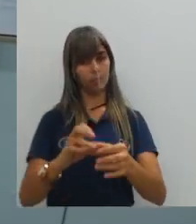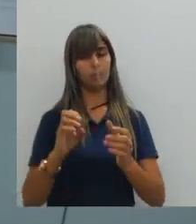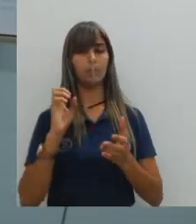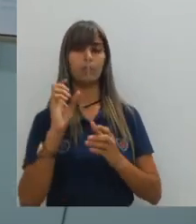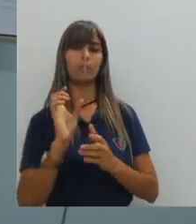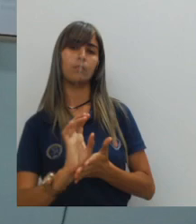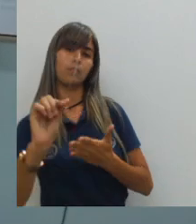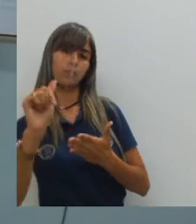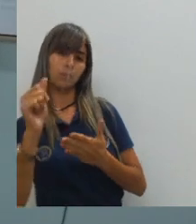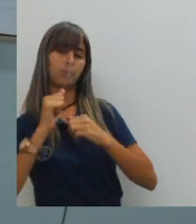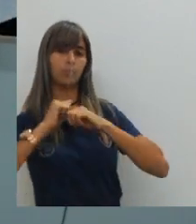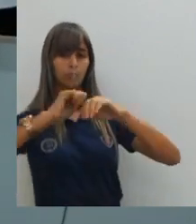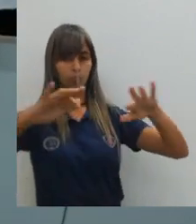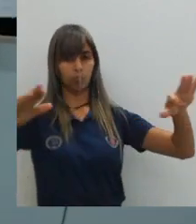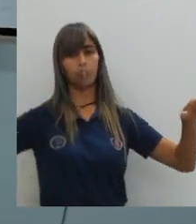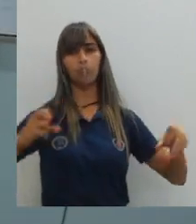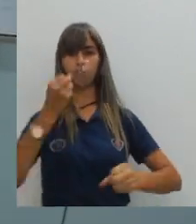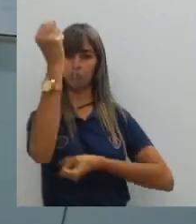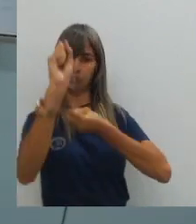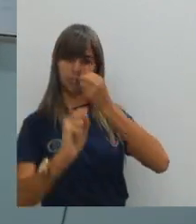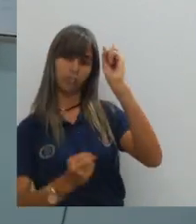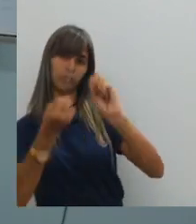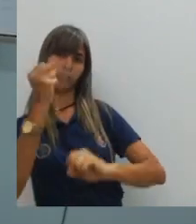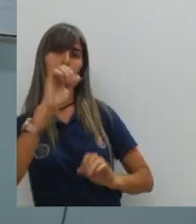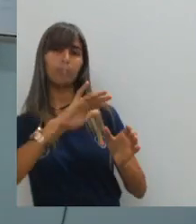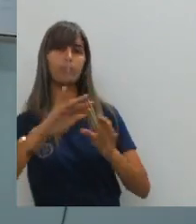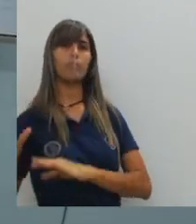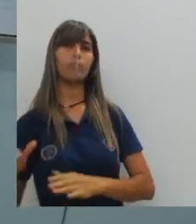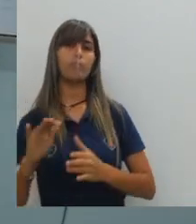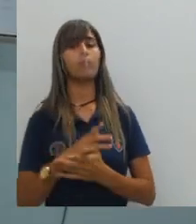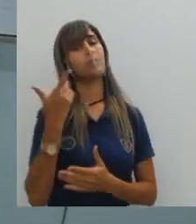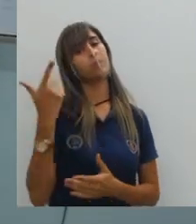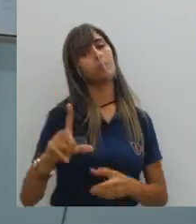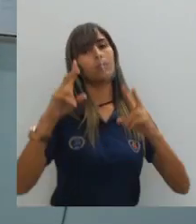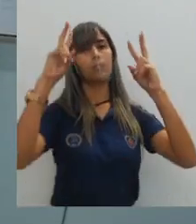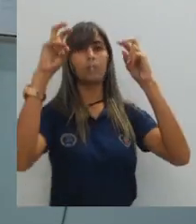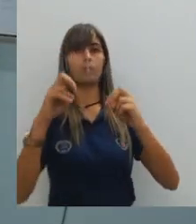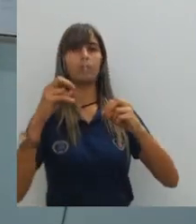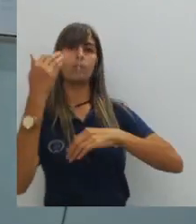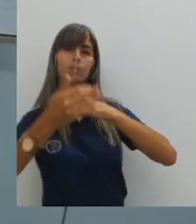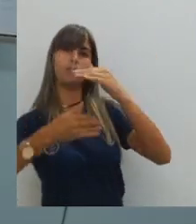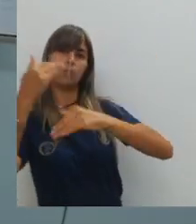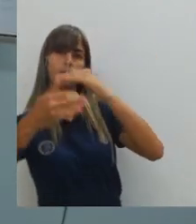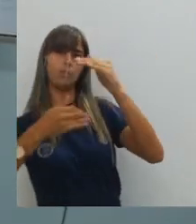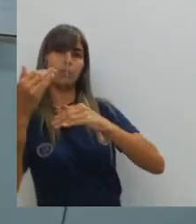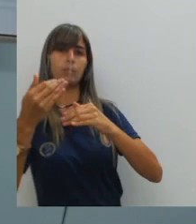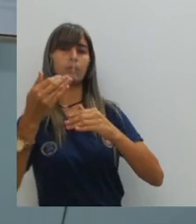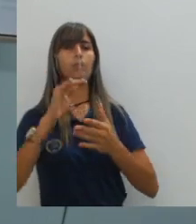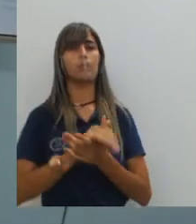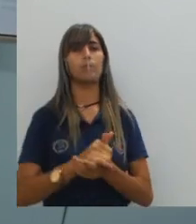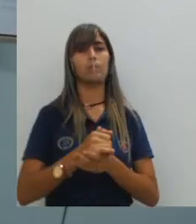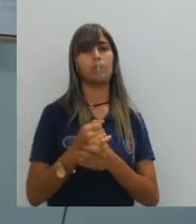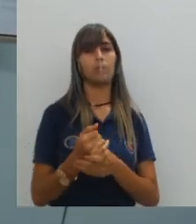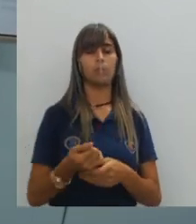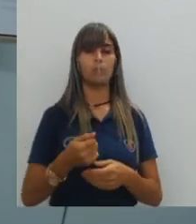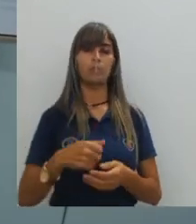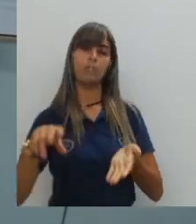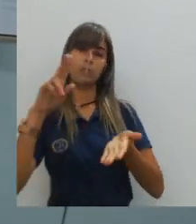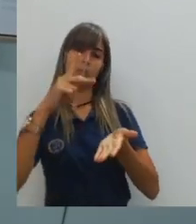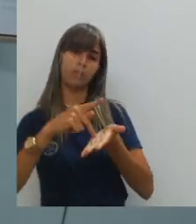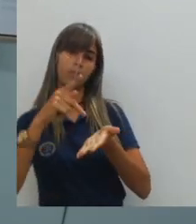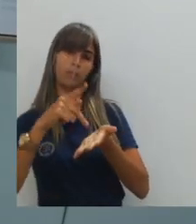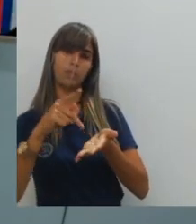na expansão da industrialização. A gente vai passar para outro tema agora, que é o processo de desnaturalização ou estranhamento